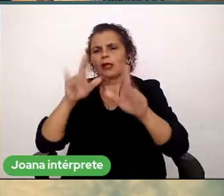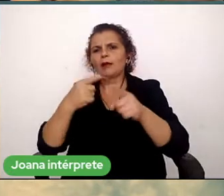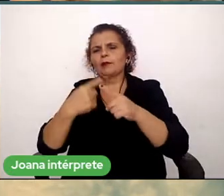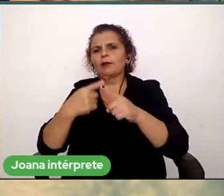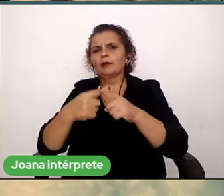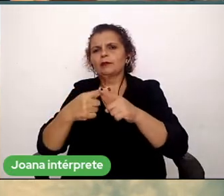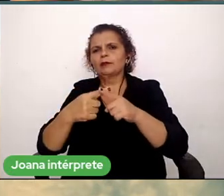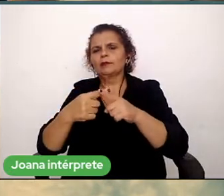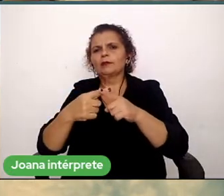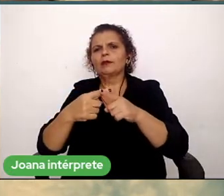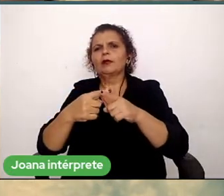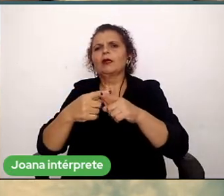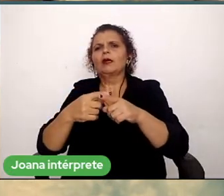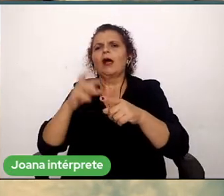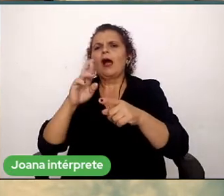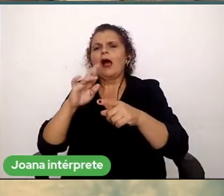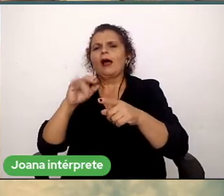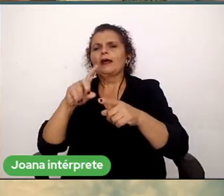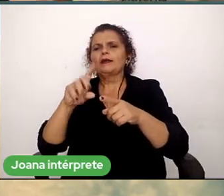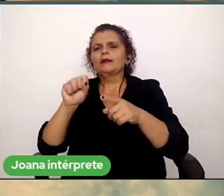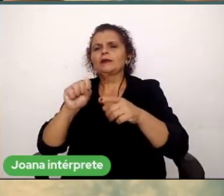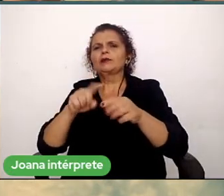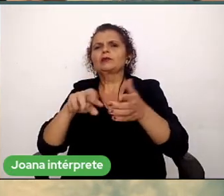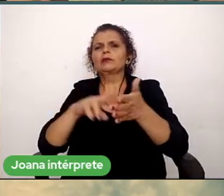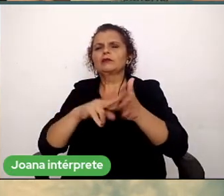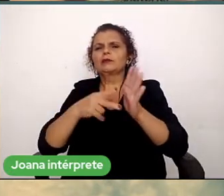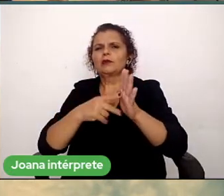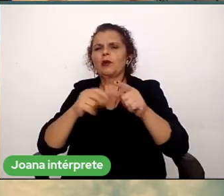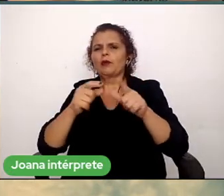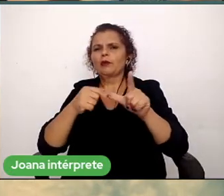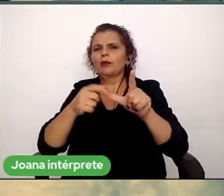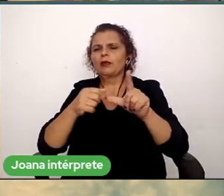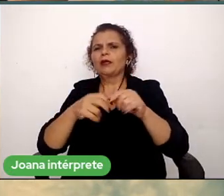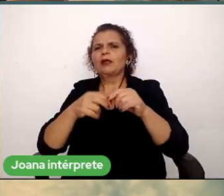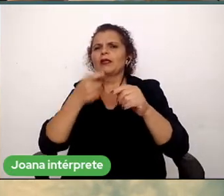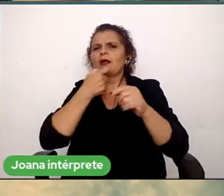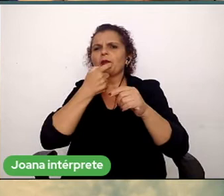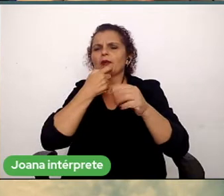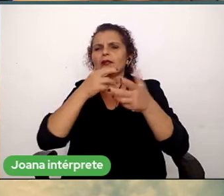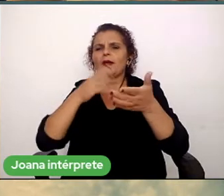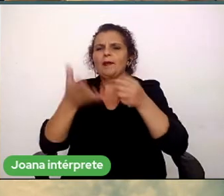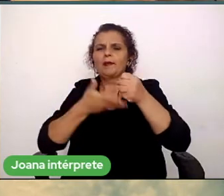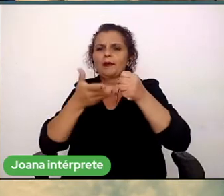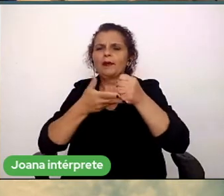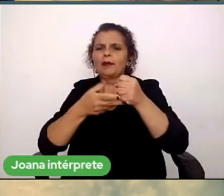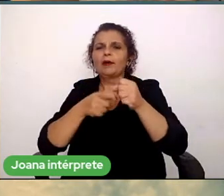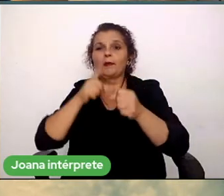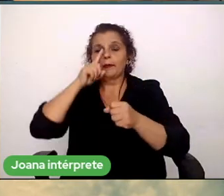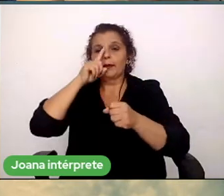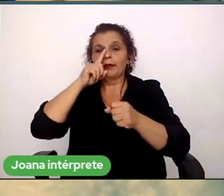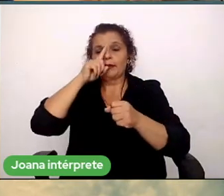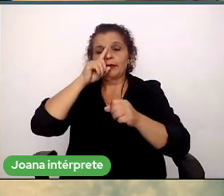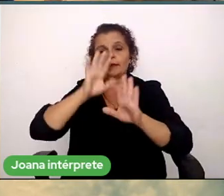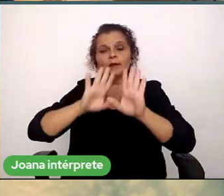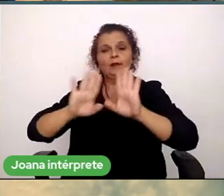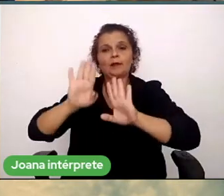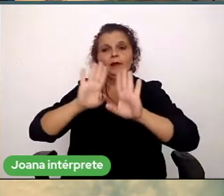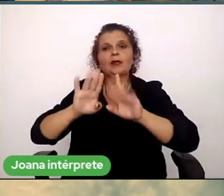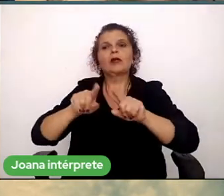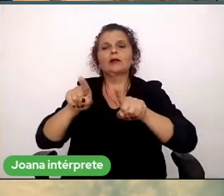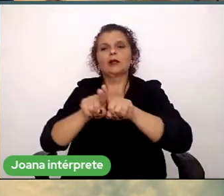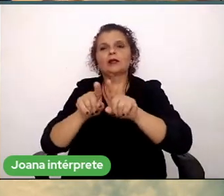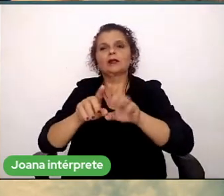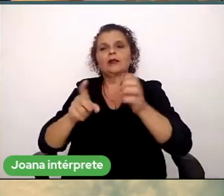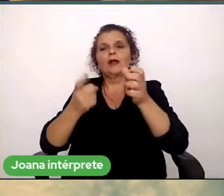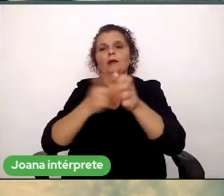que que são as raízes é uma um uma siglas entre os termos em inglês mas basicamente para riscos premissas questões e